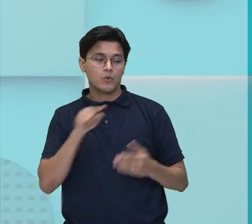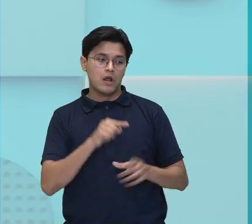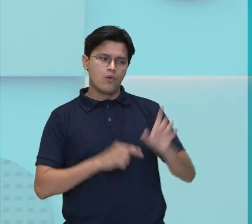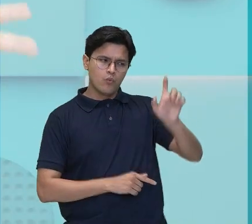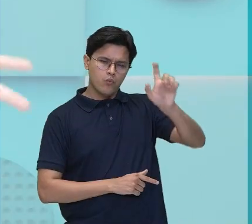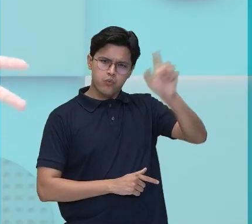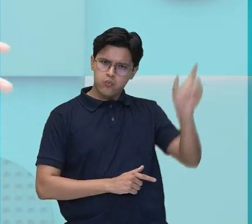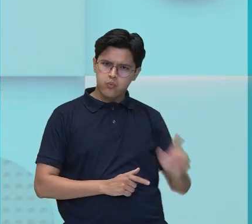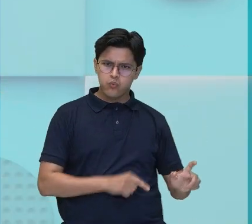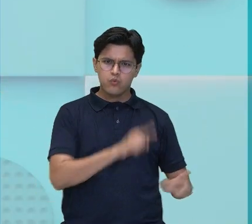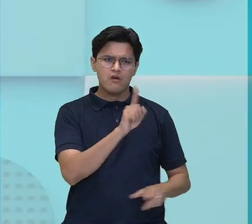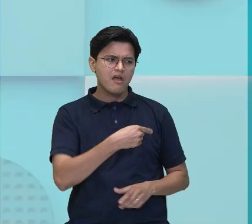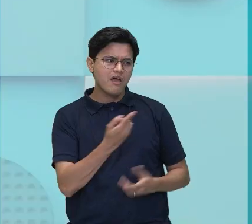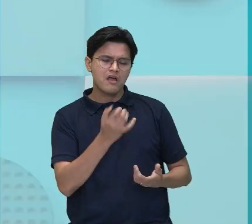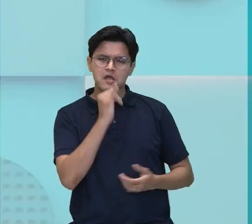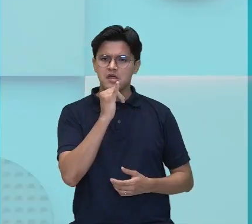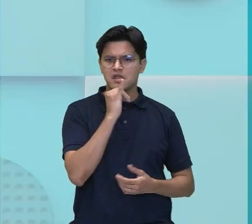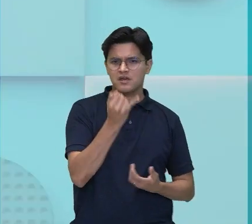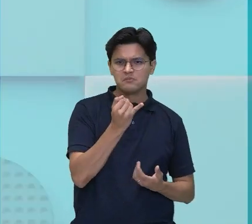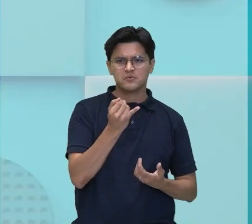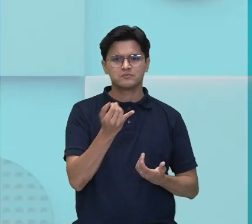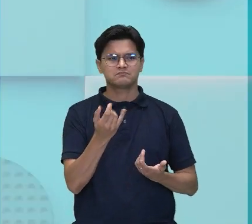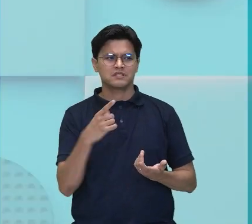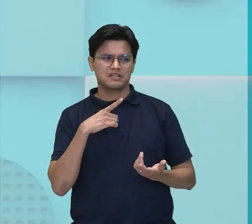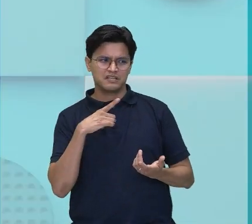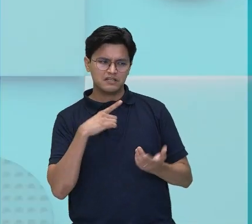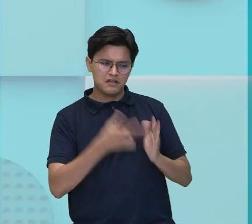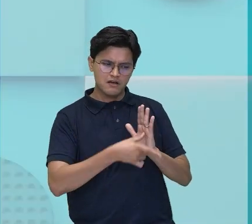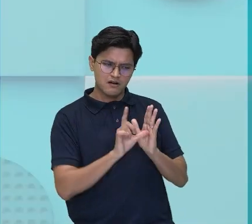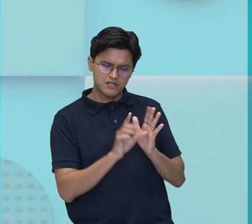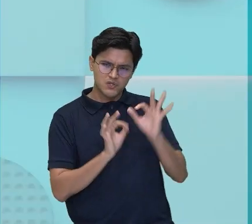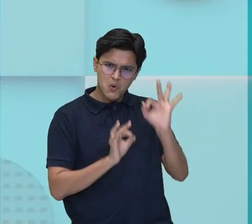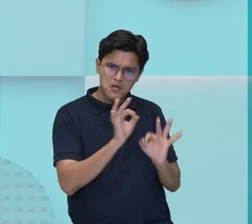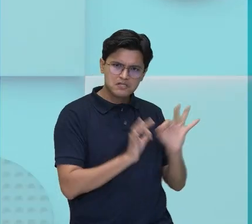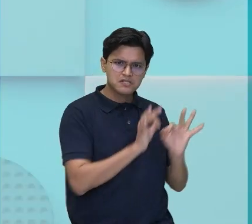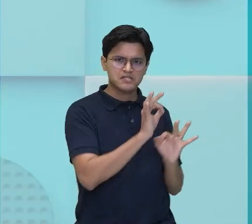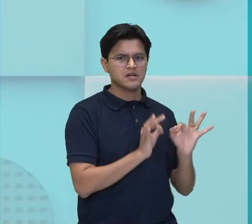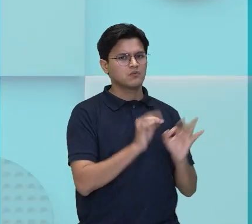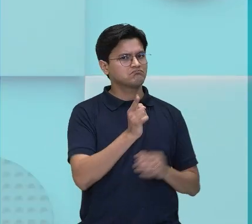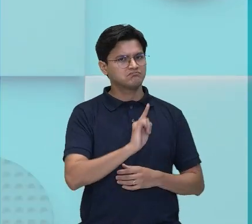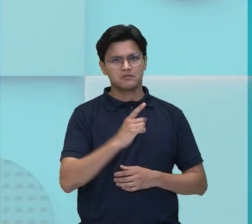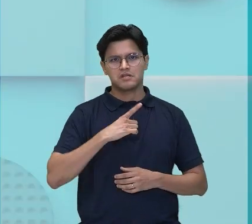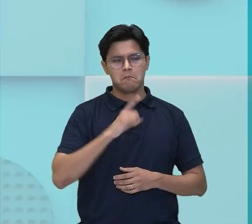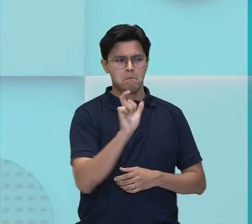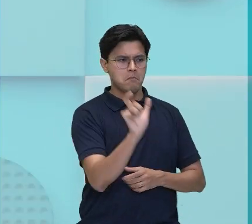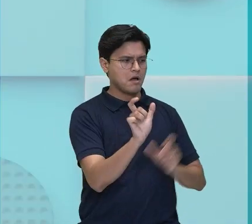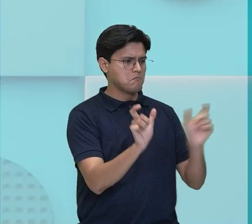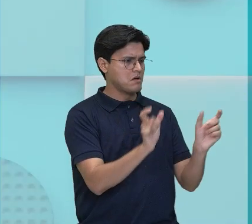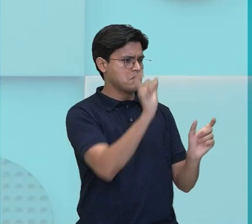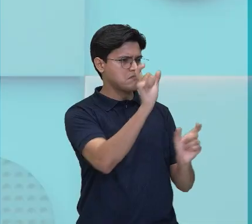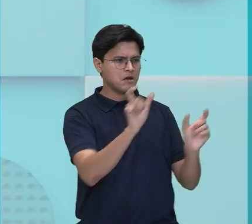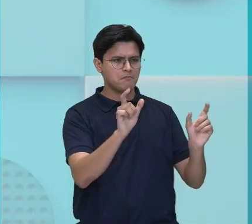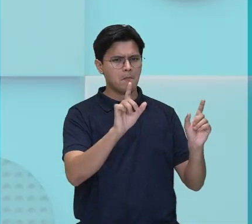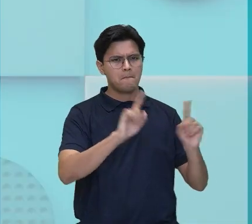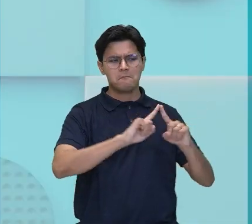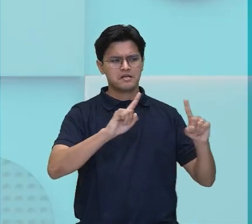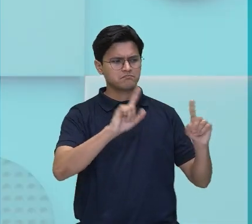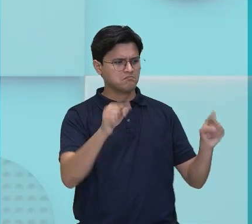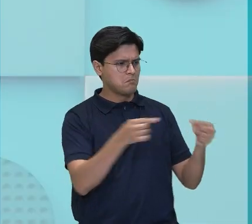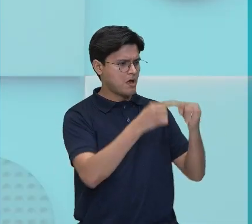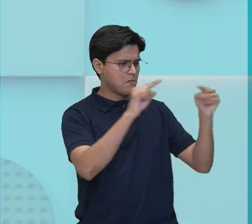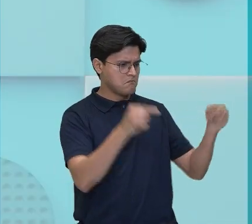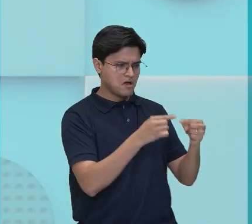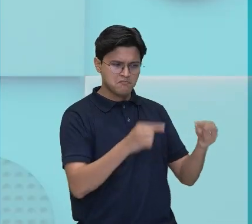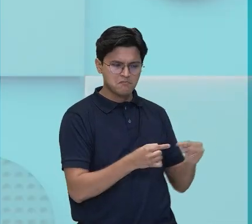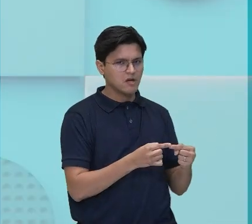fica assim muito solto, não é uma coisa que todo mundo vai lá consegue entender, e a gente pode ver que fica até um pouco visualmente